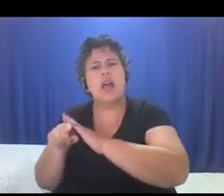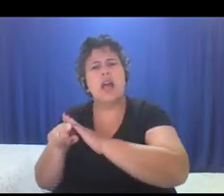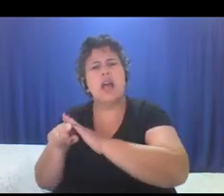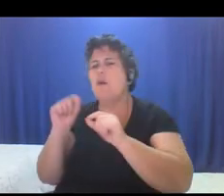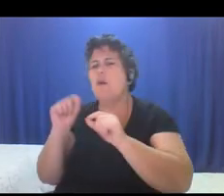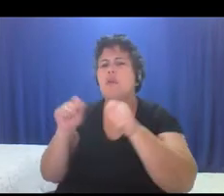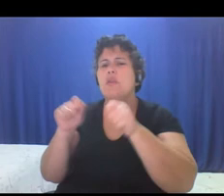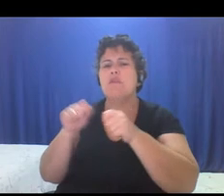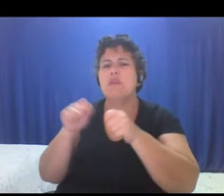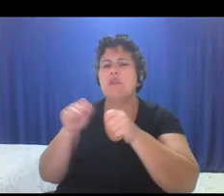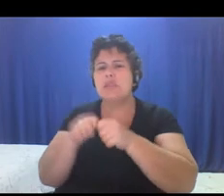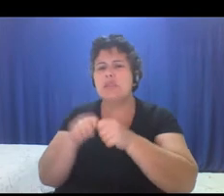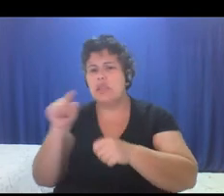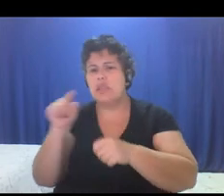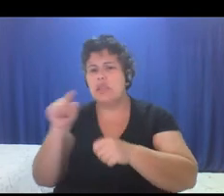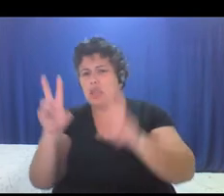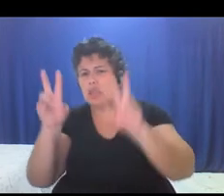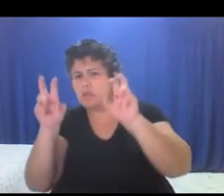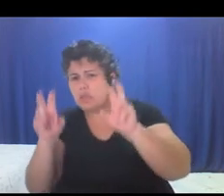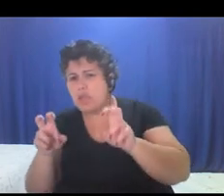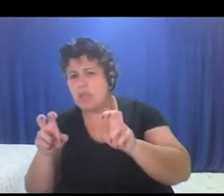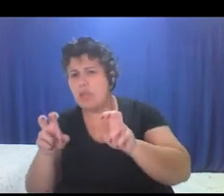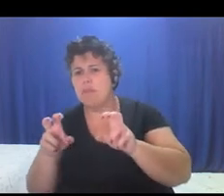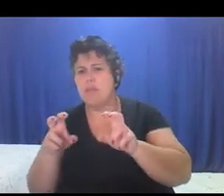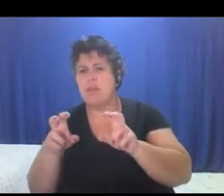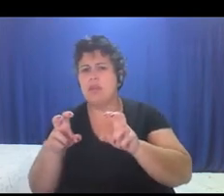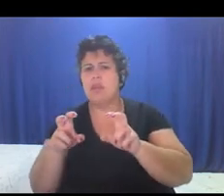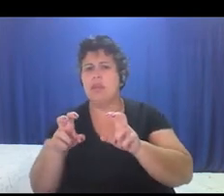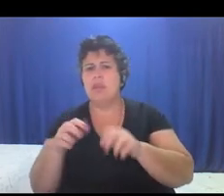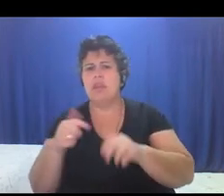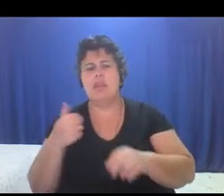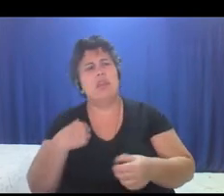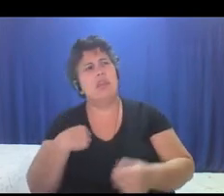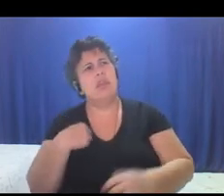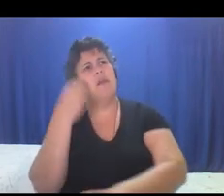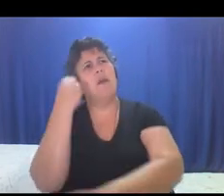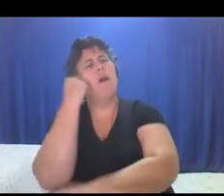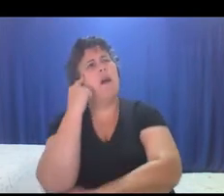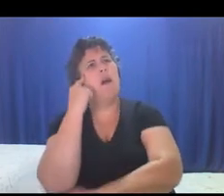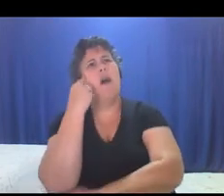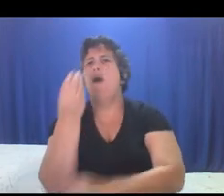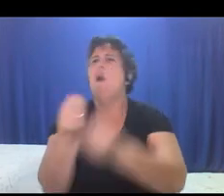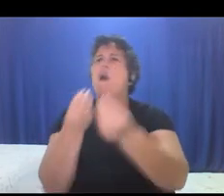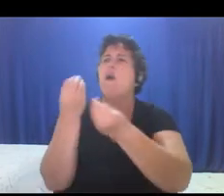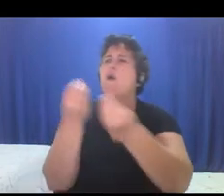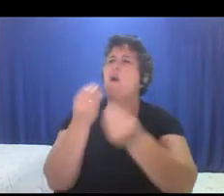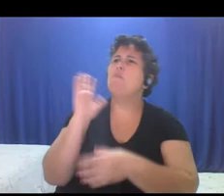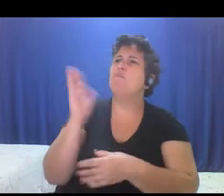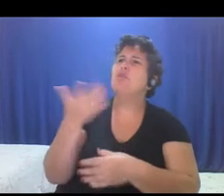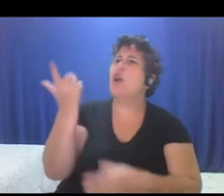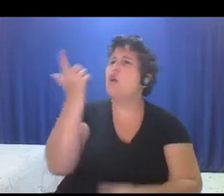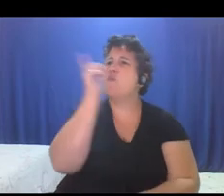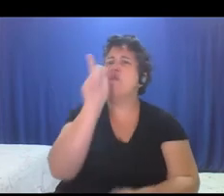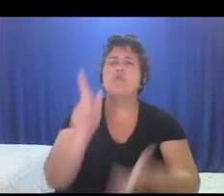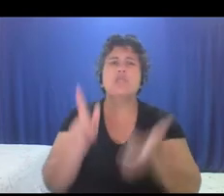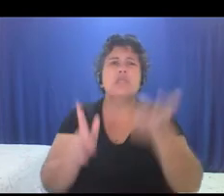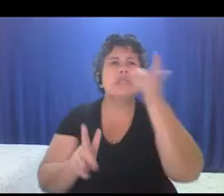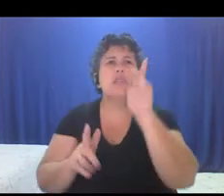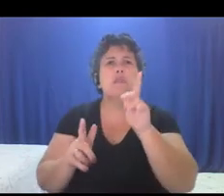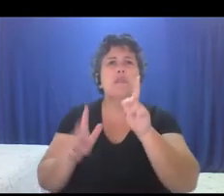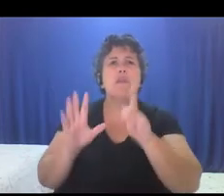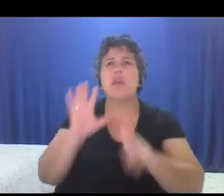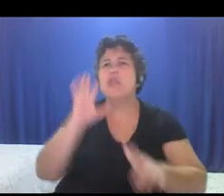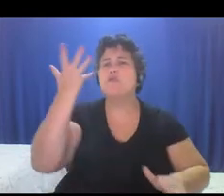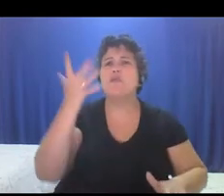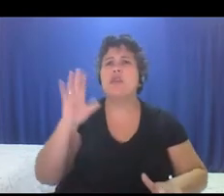ponto? E eu ficava muito, como assim eles já estão na frente, né? Como assim já tem alguma coisa